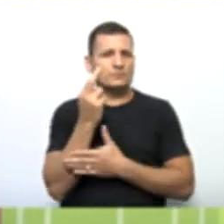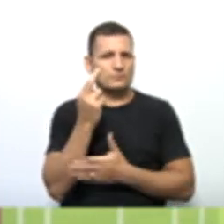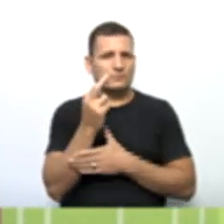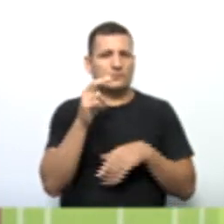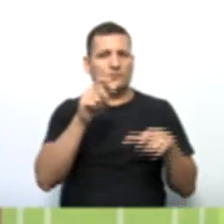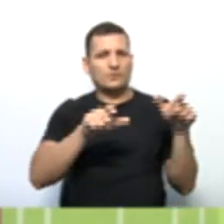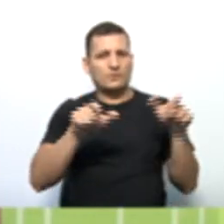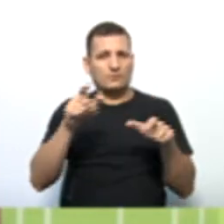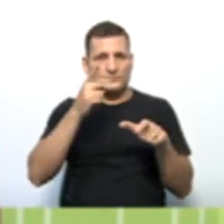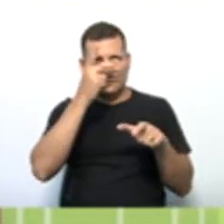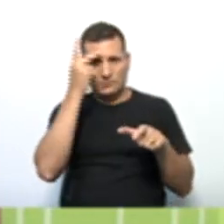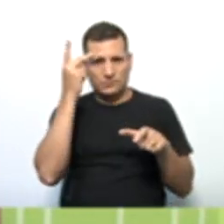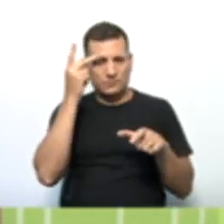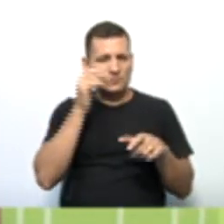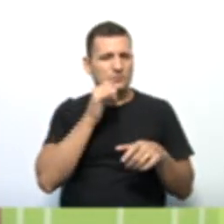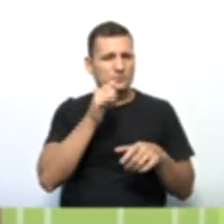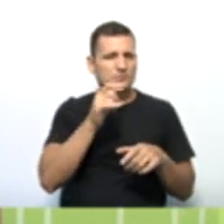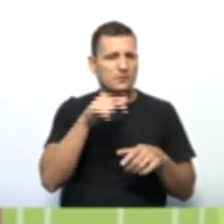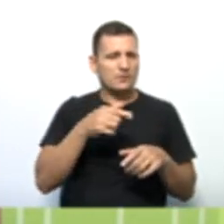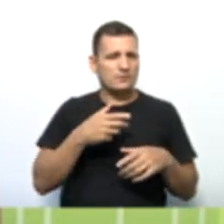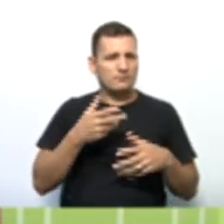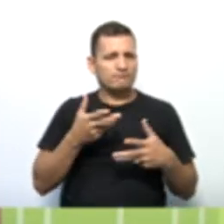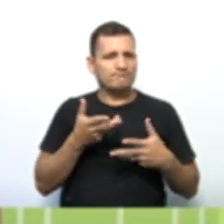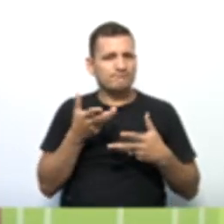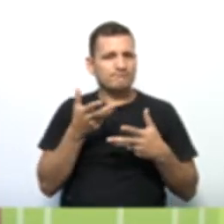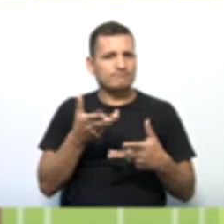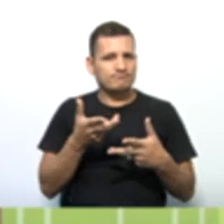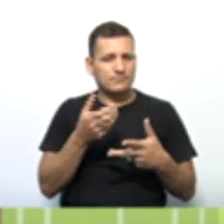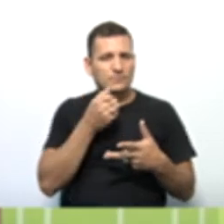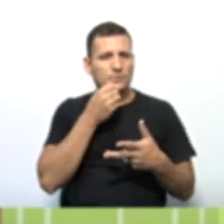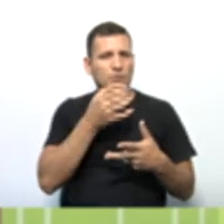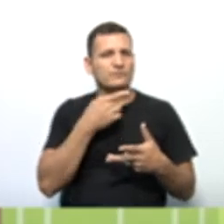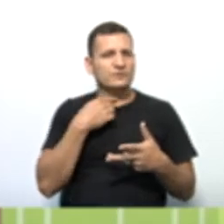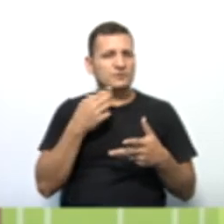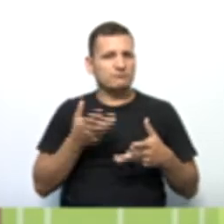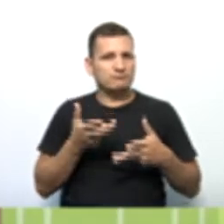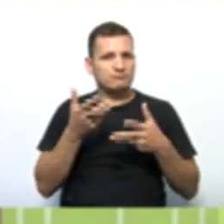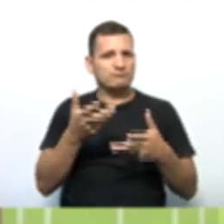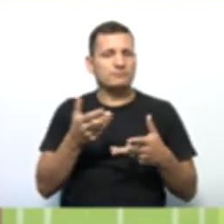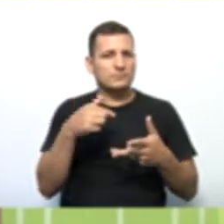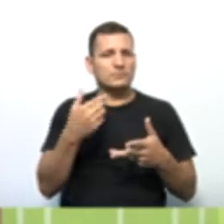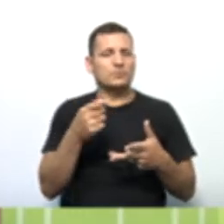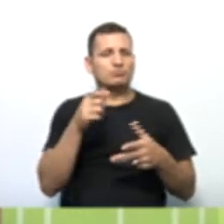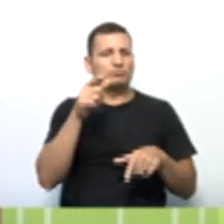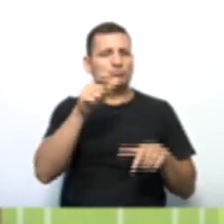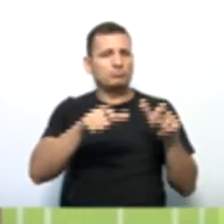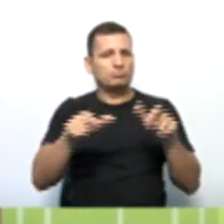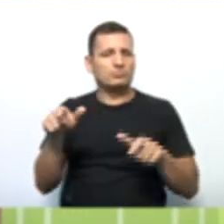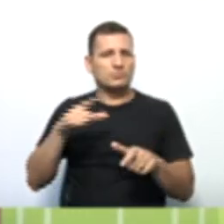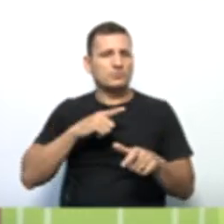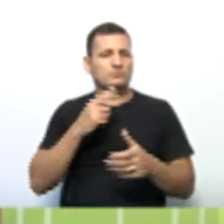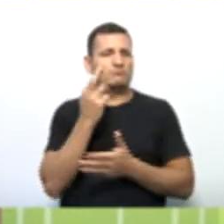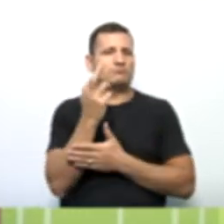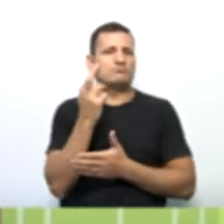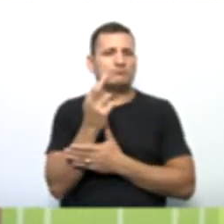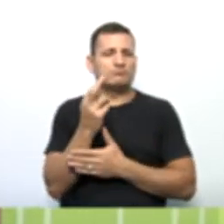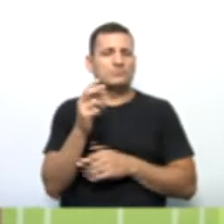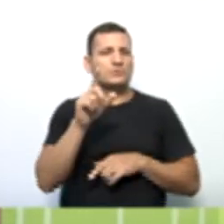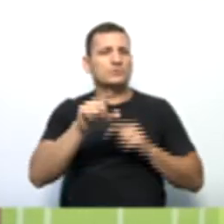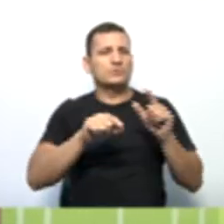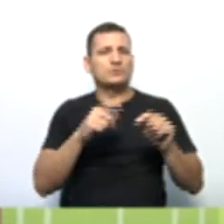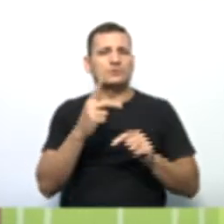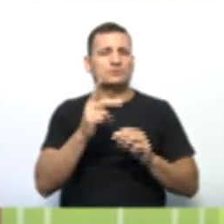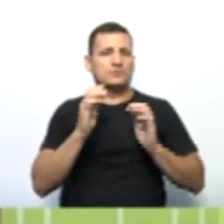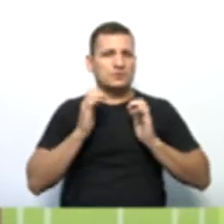a boa vontade que determina, então o próprio homem tem a autonomia para determinar a sua norma moral, para